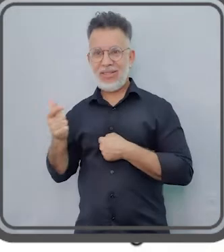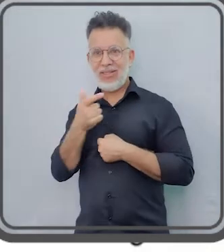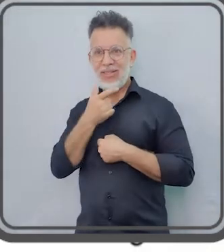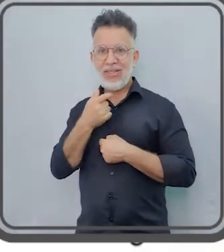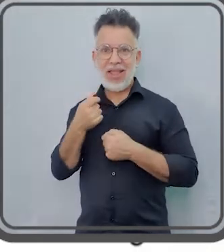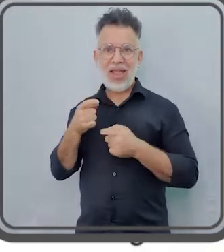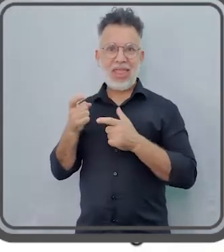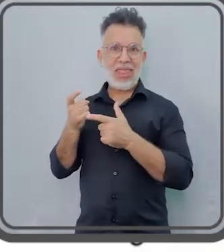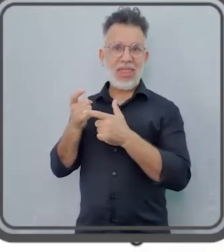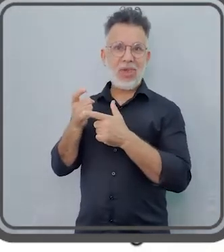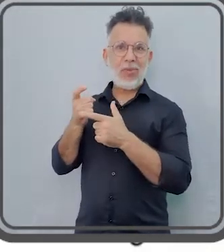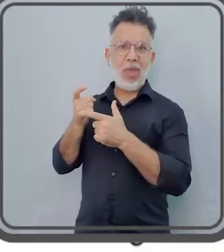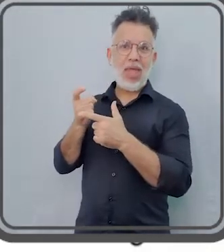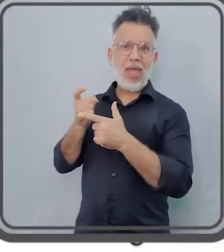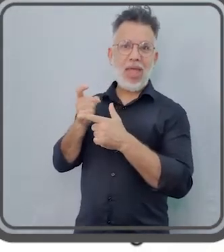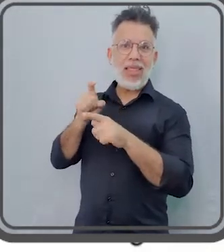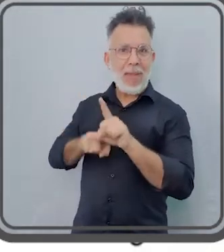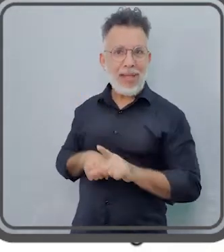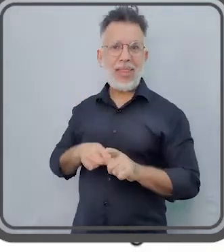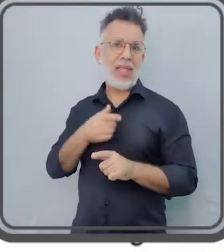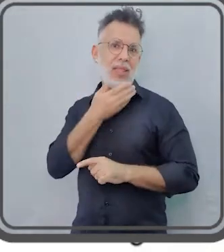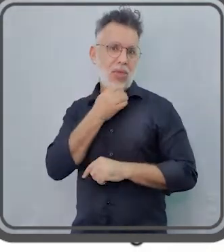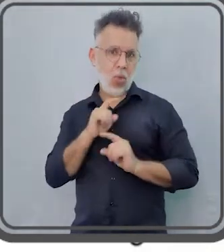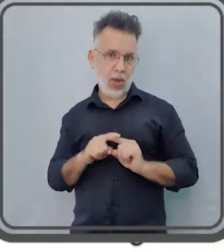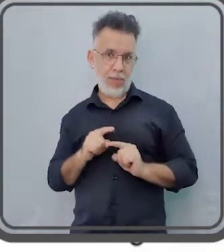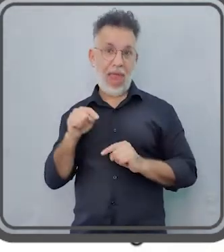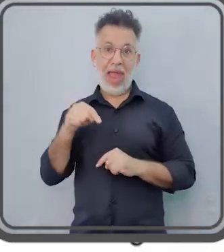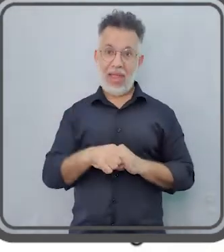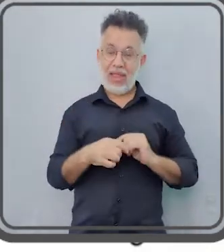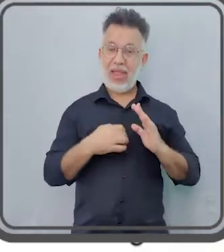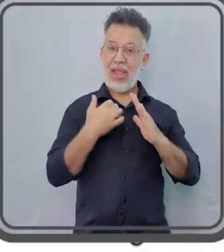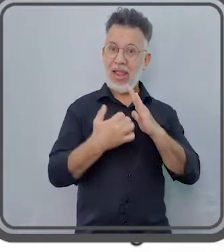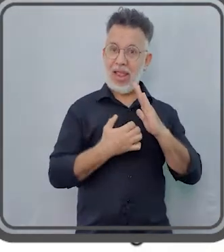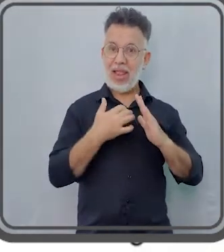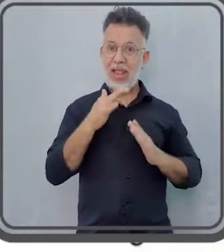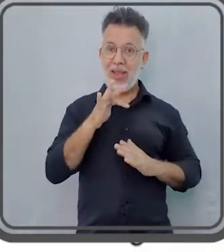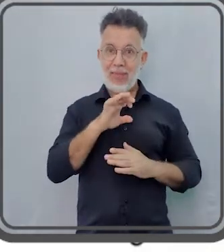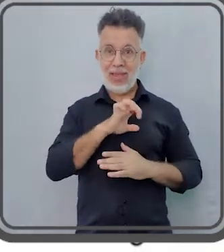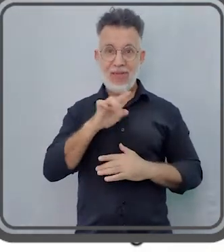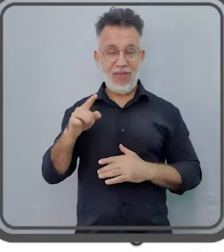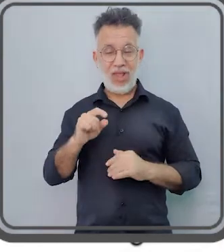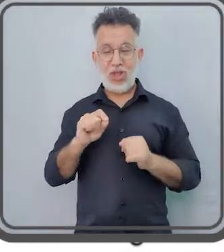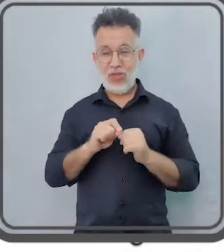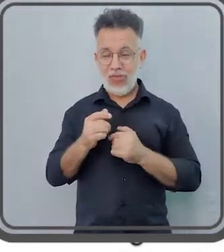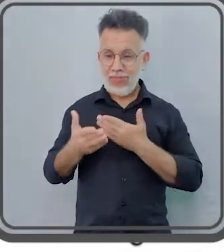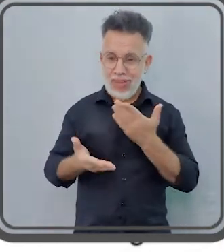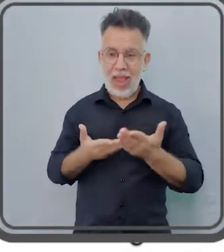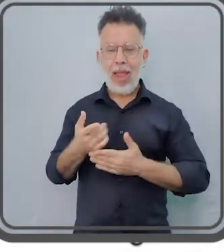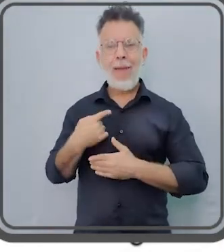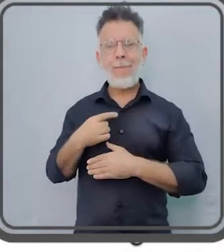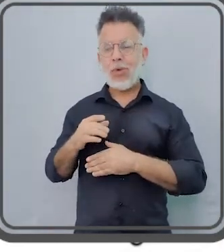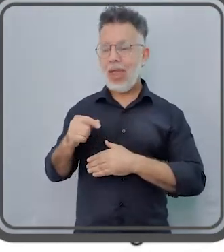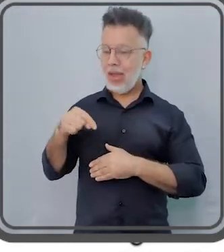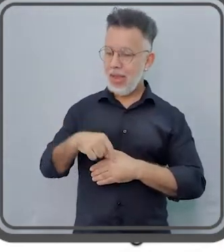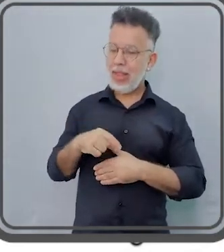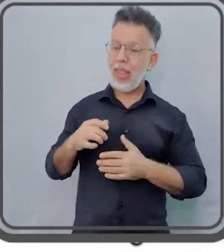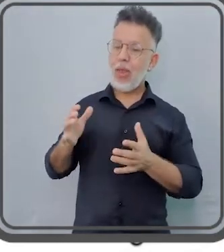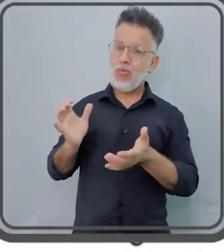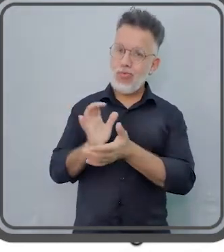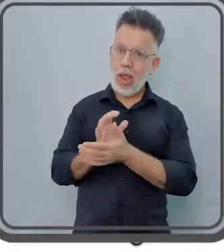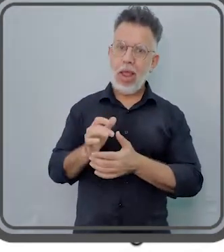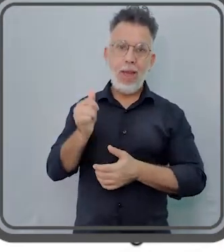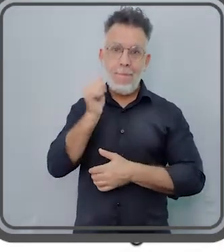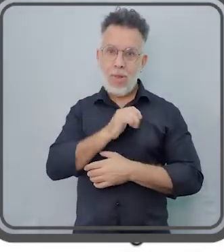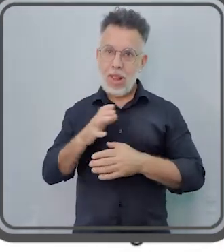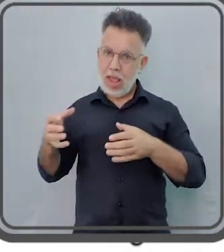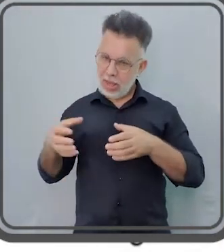A FIU, a gente meio que walk the talk, né? A gente fala e faz, porque a gente é investida por mulheres, a gente tem uma questão de gênero na hora